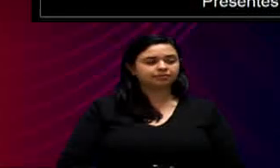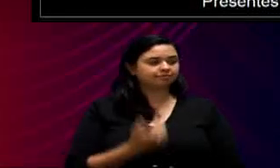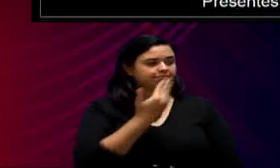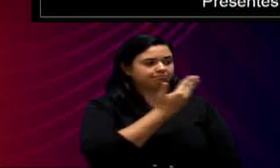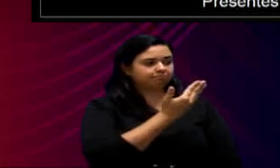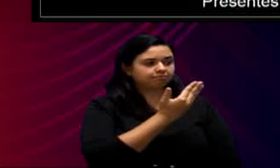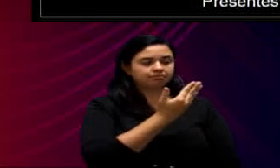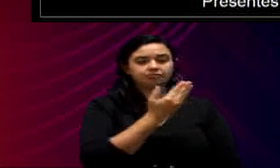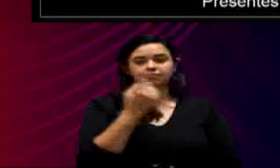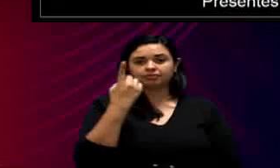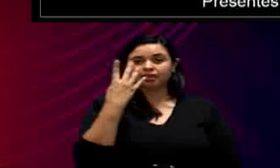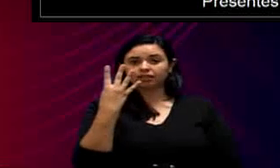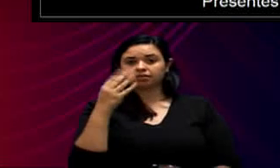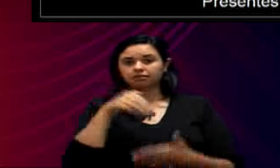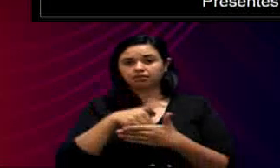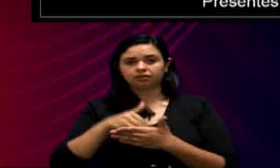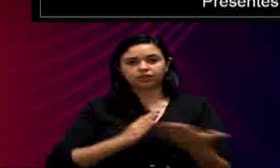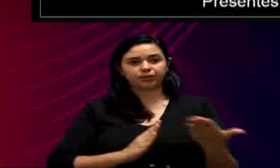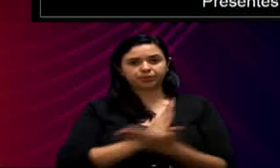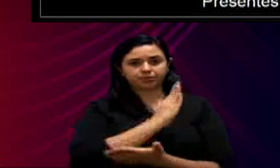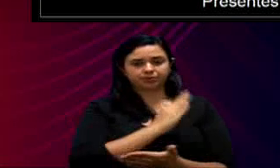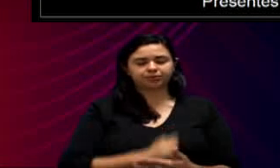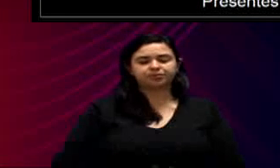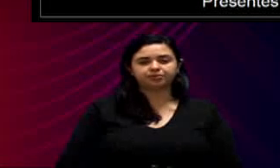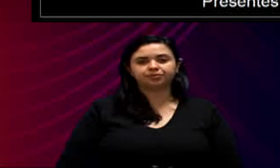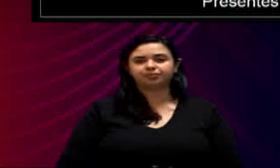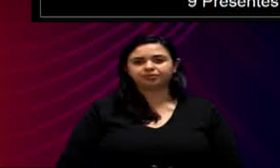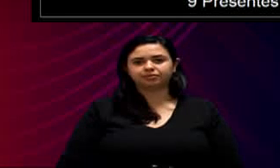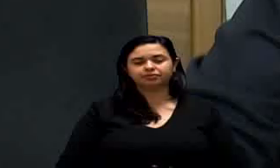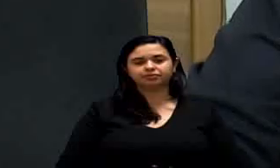Tendo obtido 14 votos, declaro aprovado.